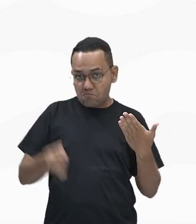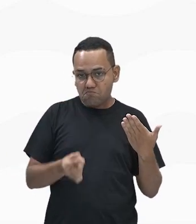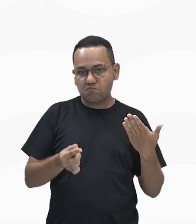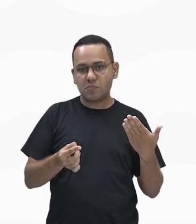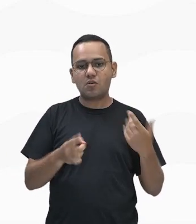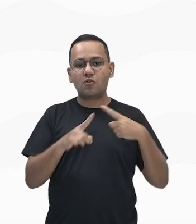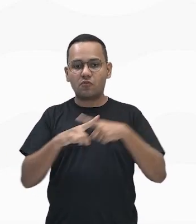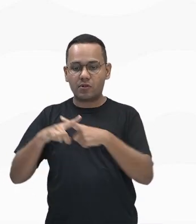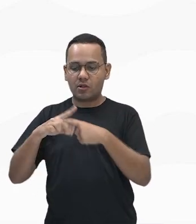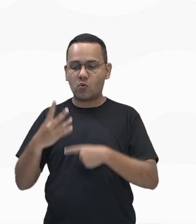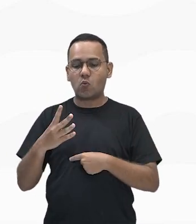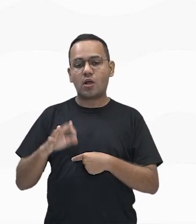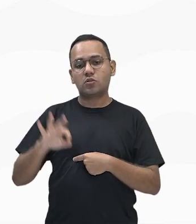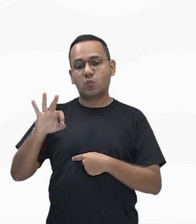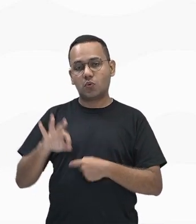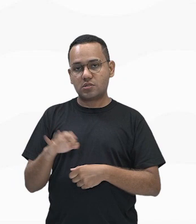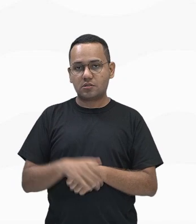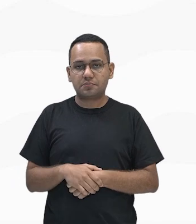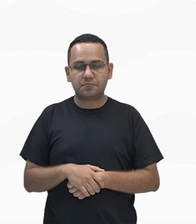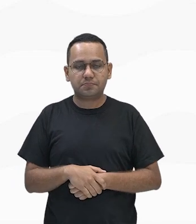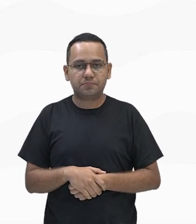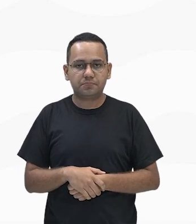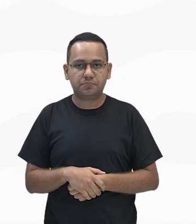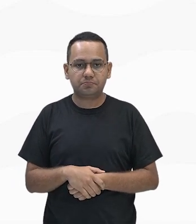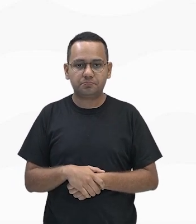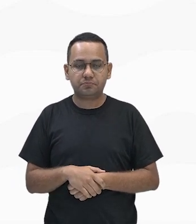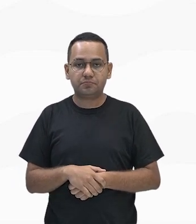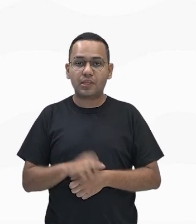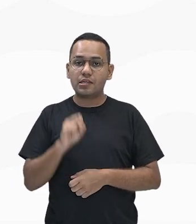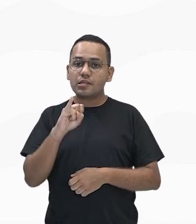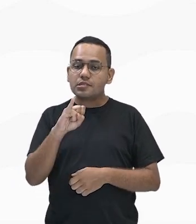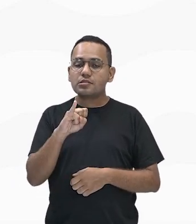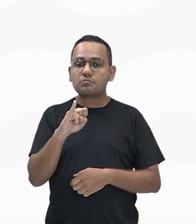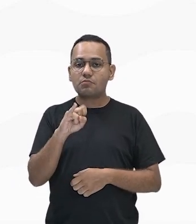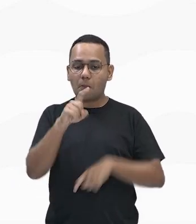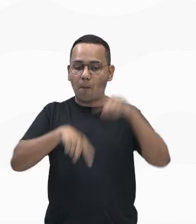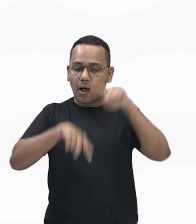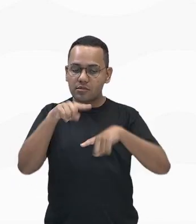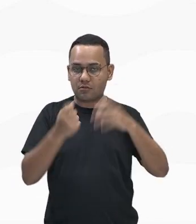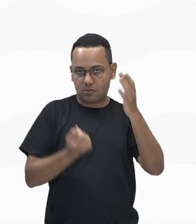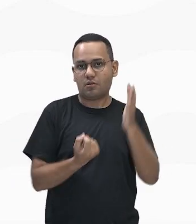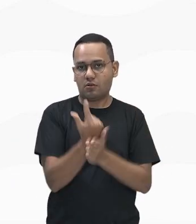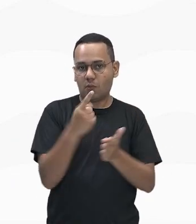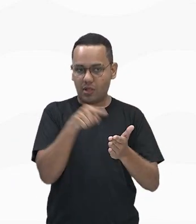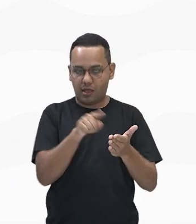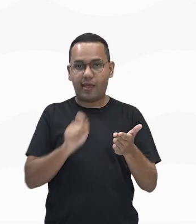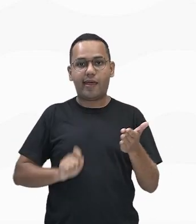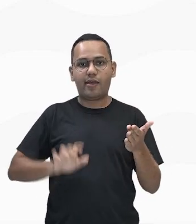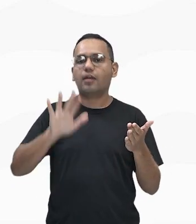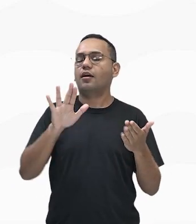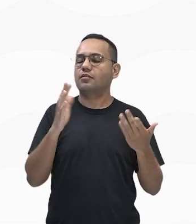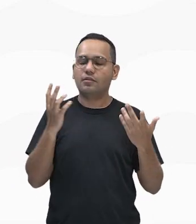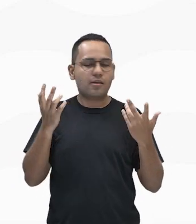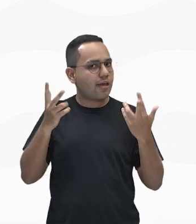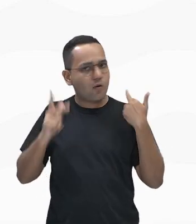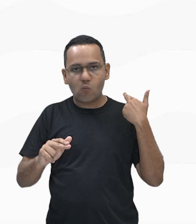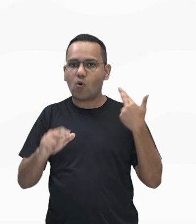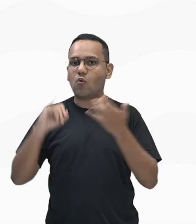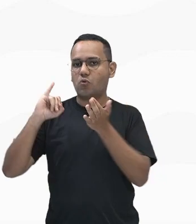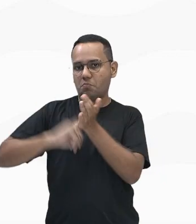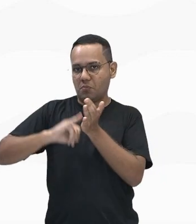caro, lógico, né, o IPVA dele também será mais caro. Não? Para nossas outras simulações, né,